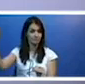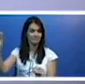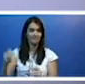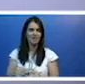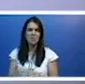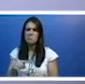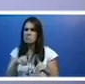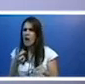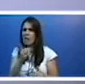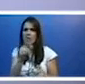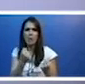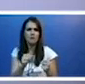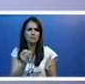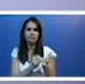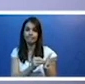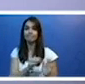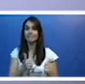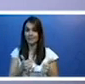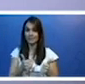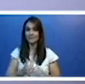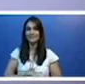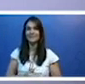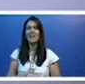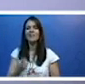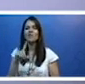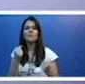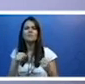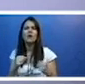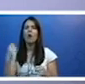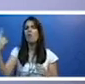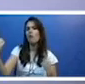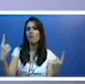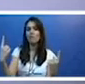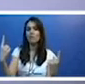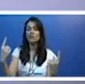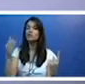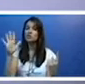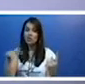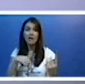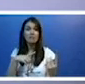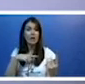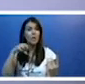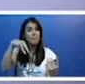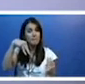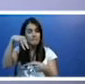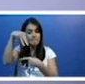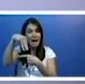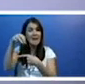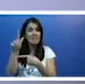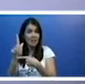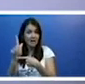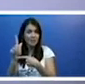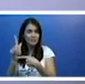fórmula, mas não precisa colocar, tá bom? Não precisa colocar um aqui, um aqui. Se tem um magnésio, significa que ele existe e já tem